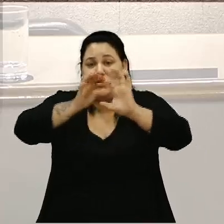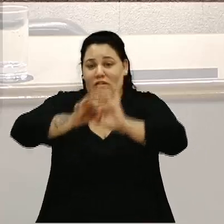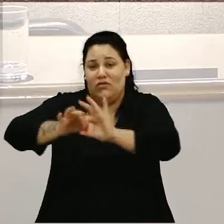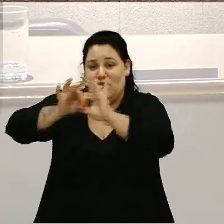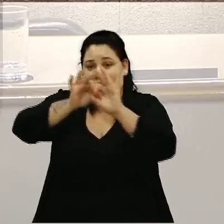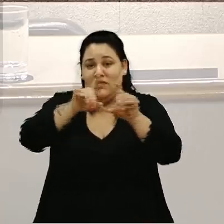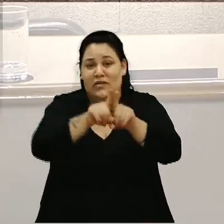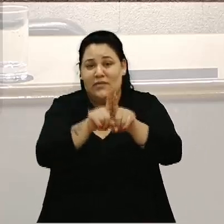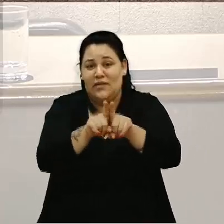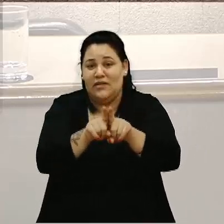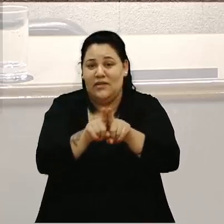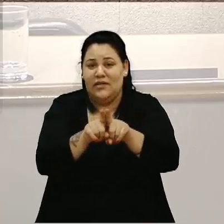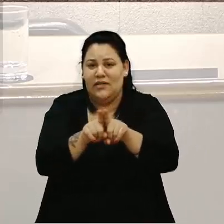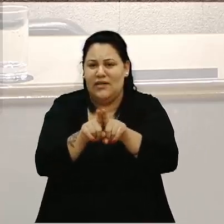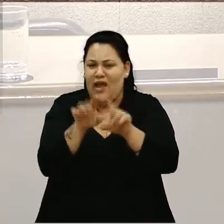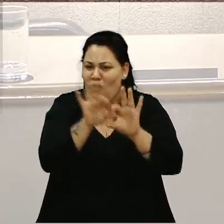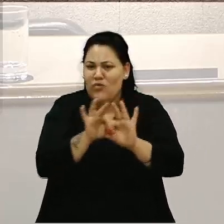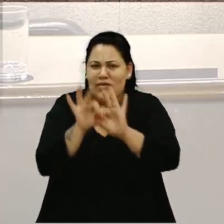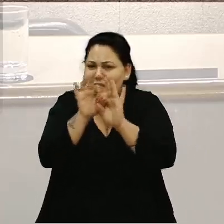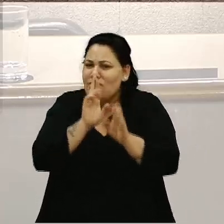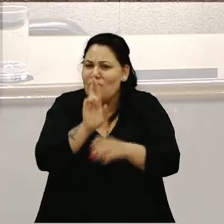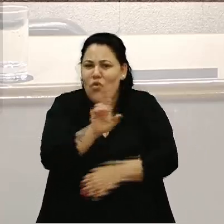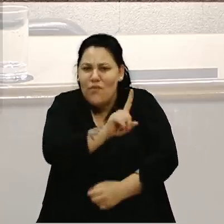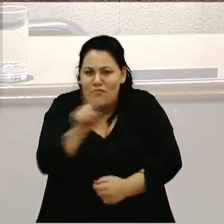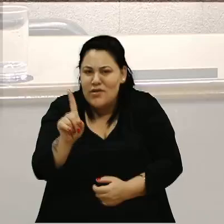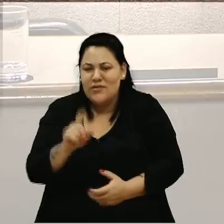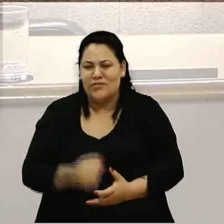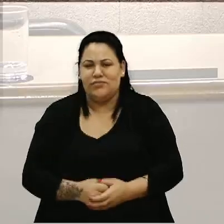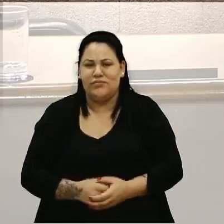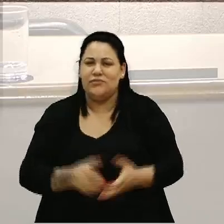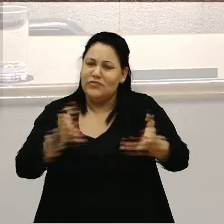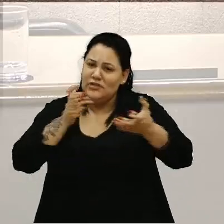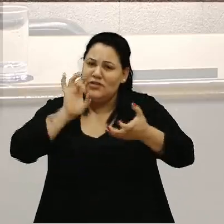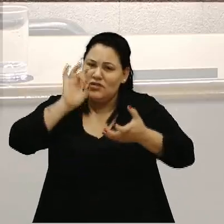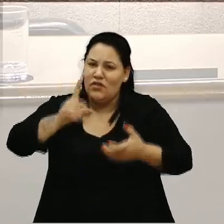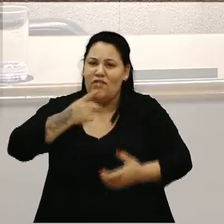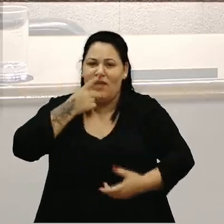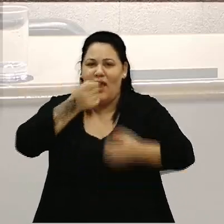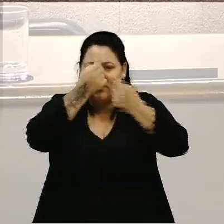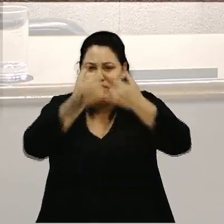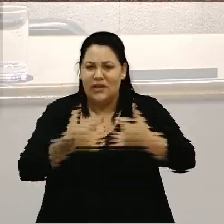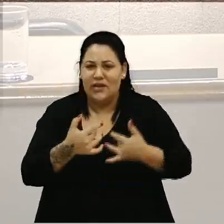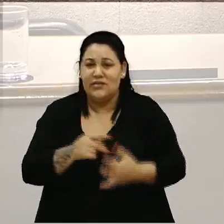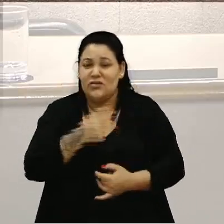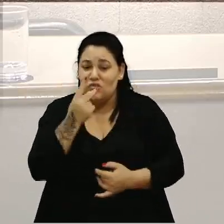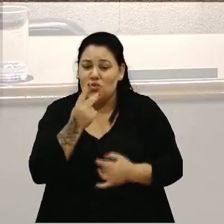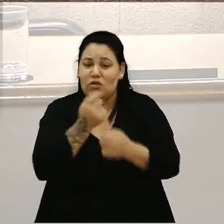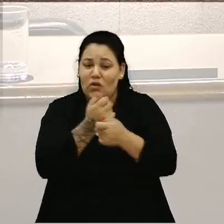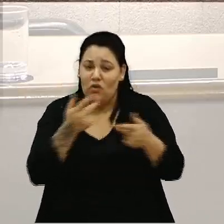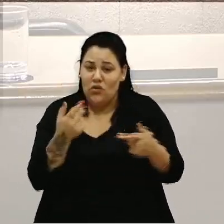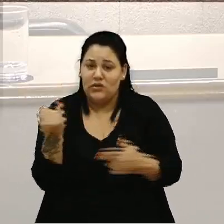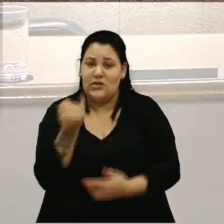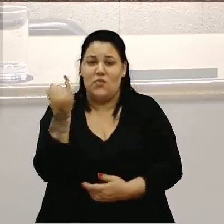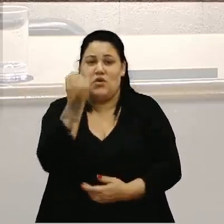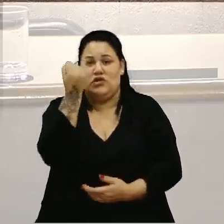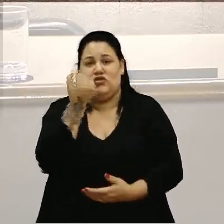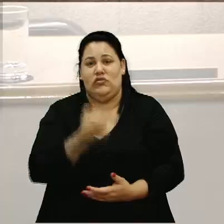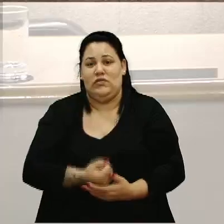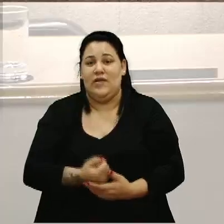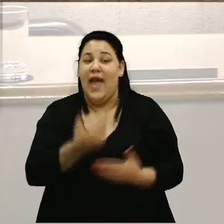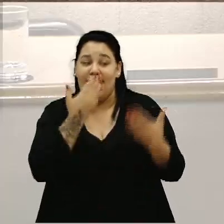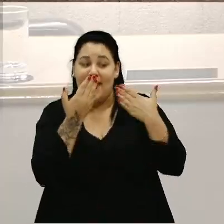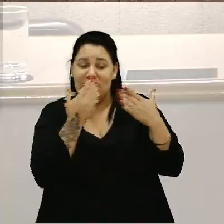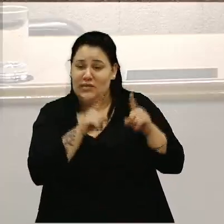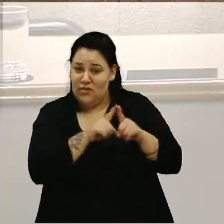e a União disse não. Então, eu queria só ressaltar esses dois pontos e